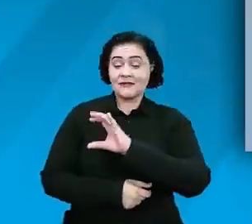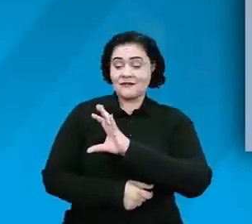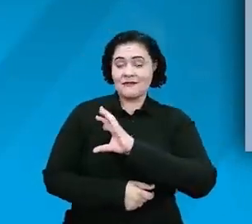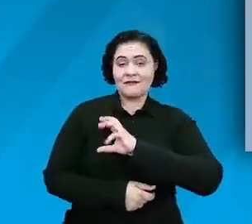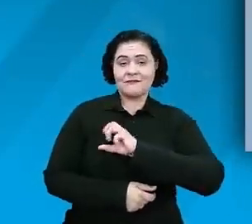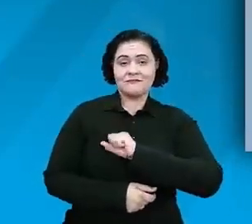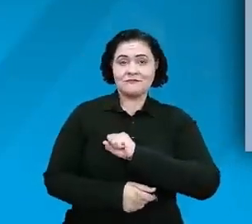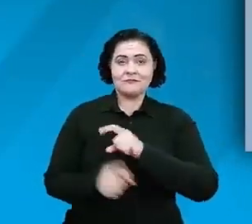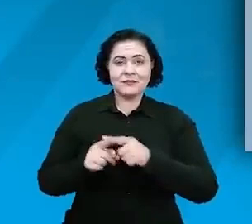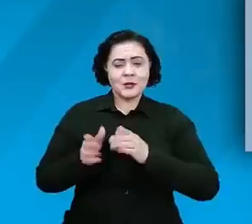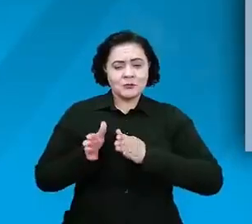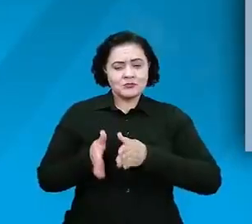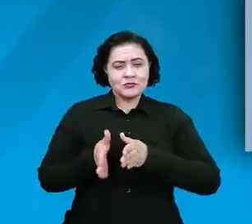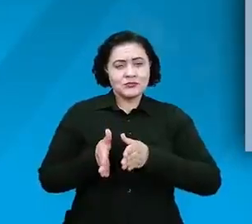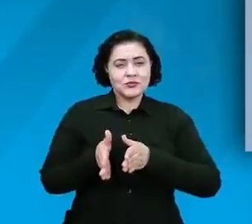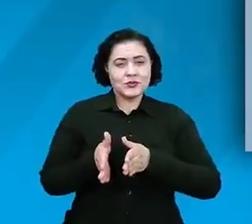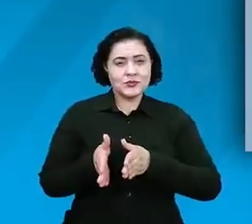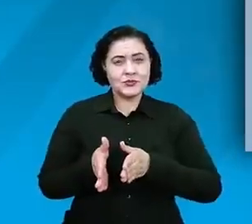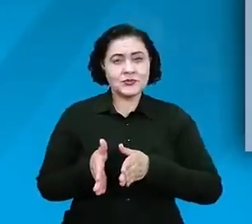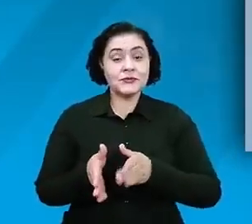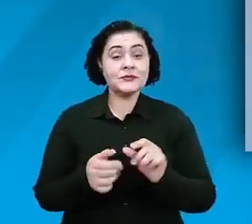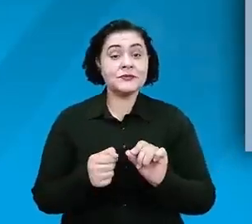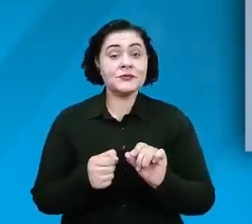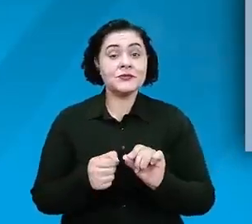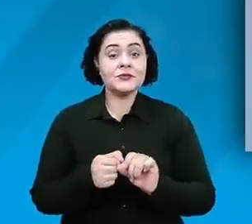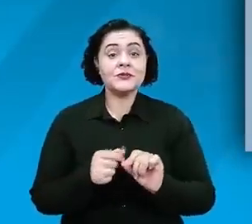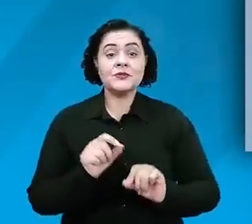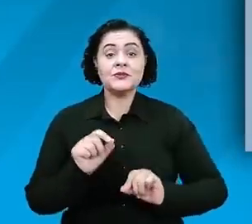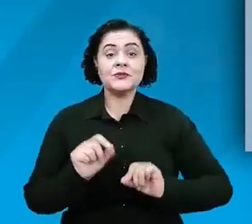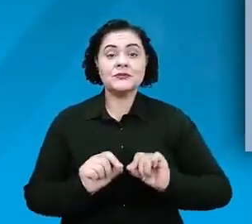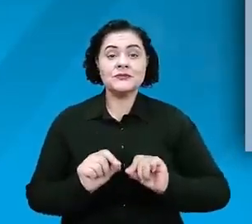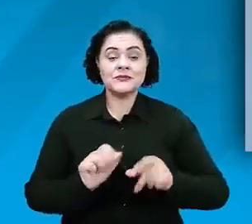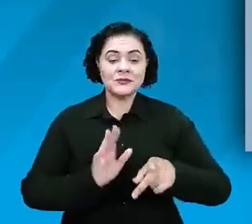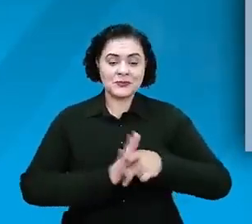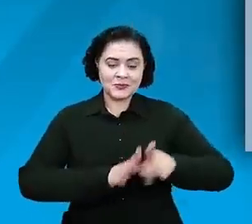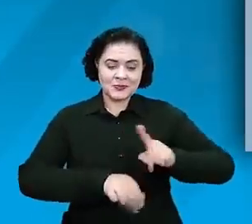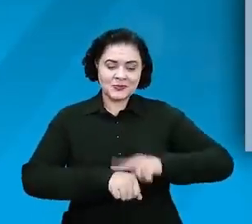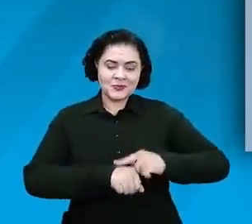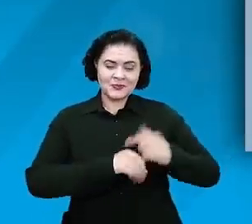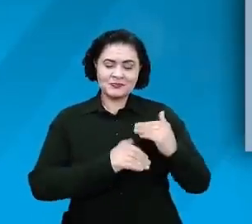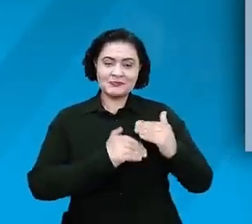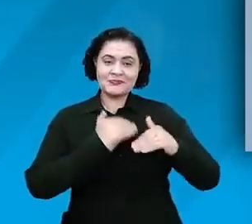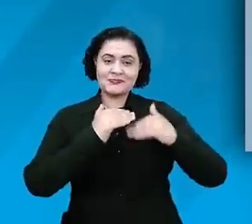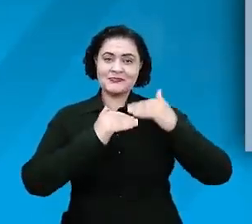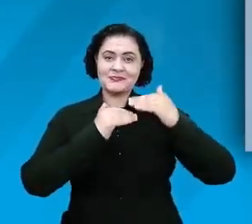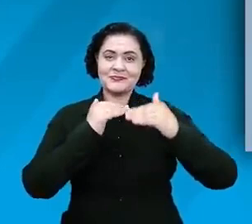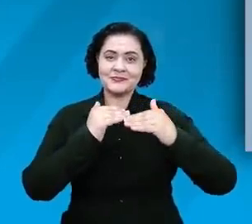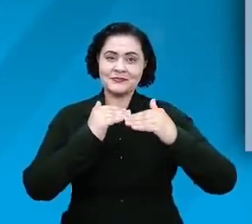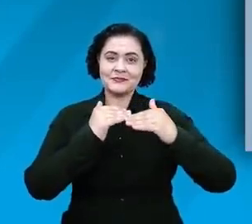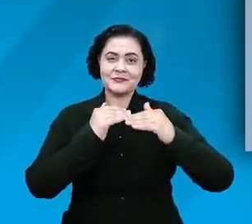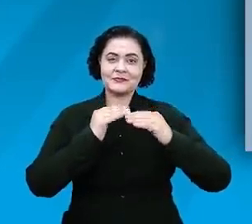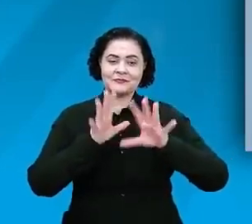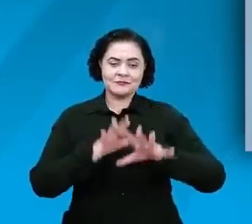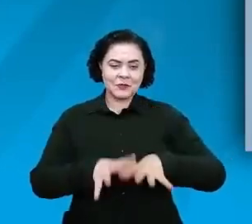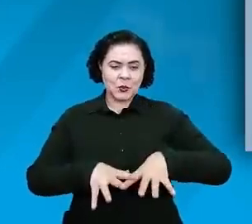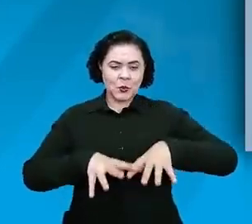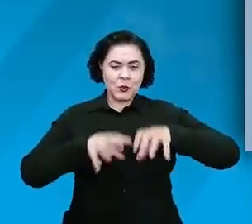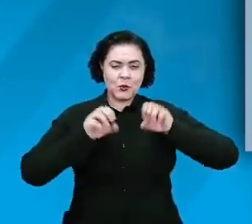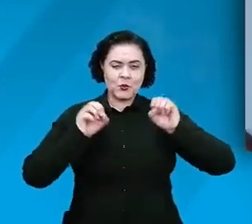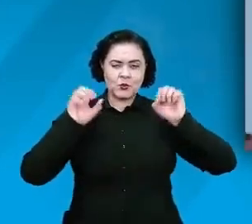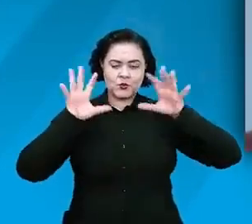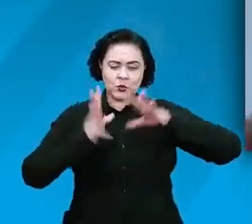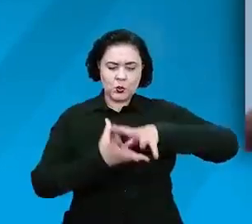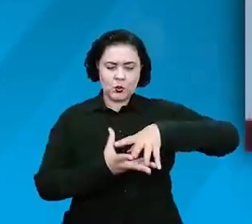E nessa trilha, nessa caminhada que nós fazemos, na senda do progresso, os fantasmas da